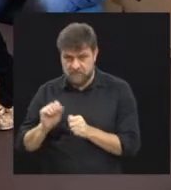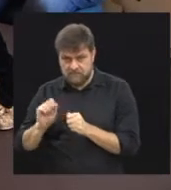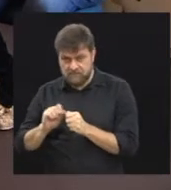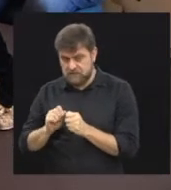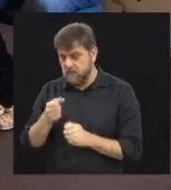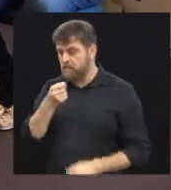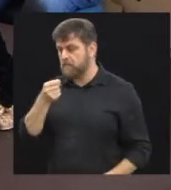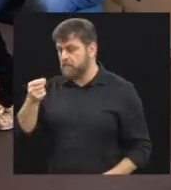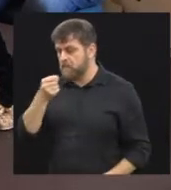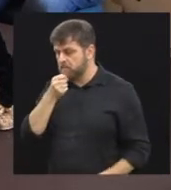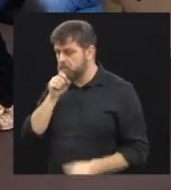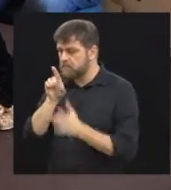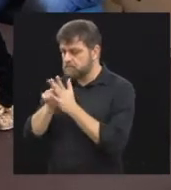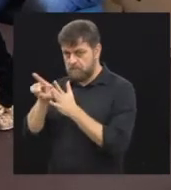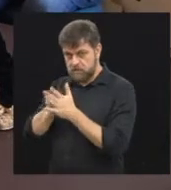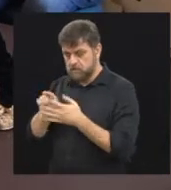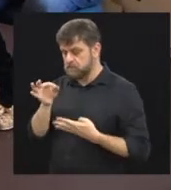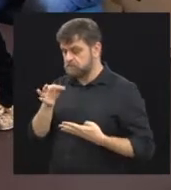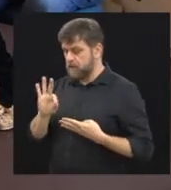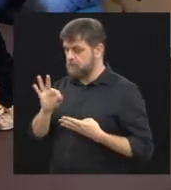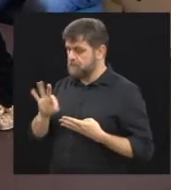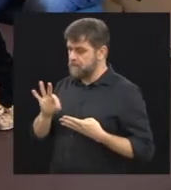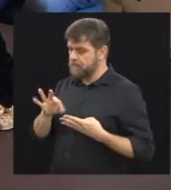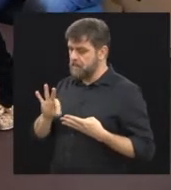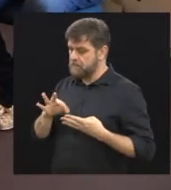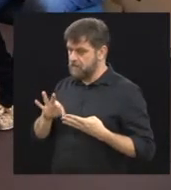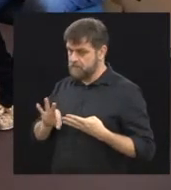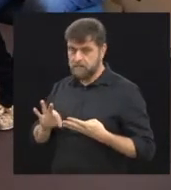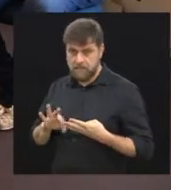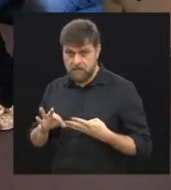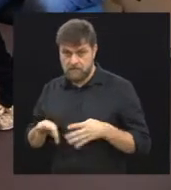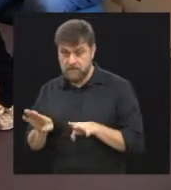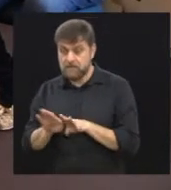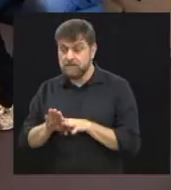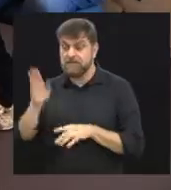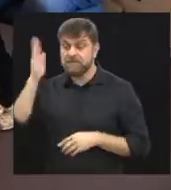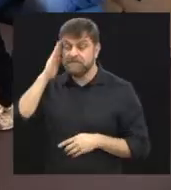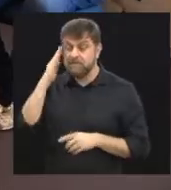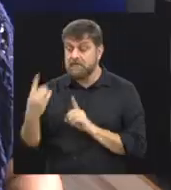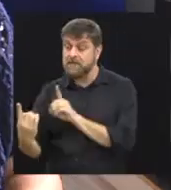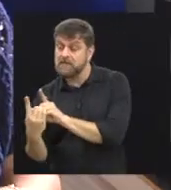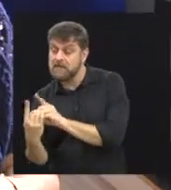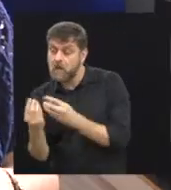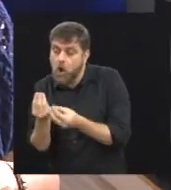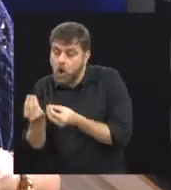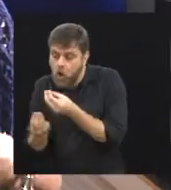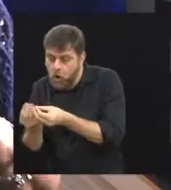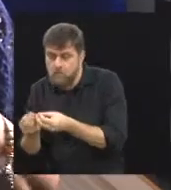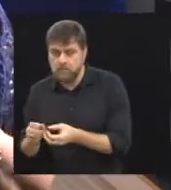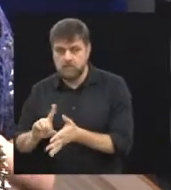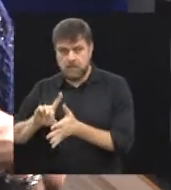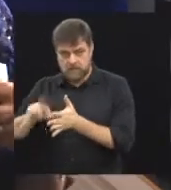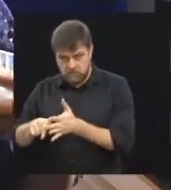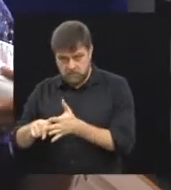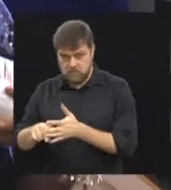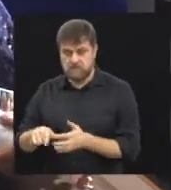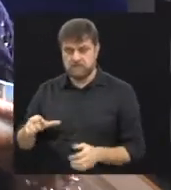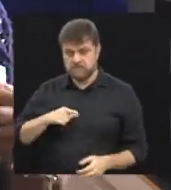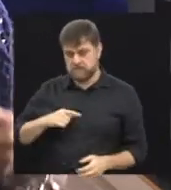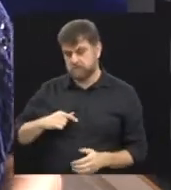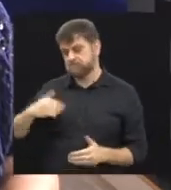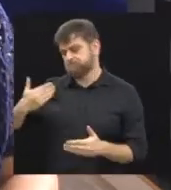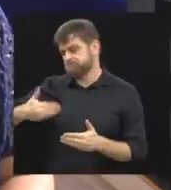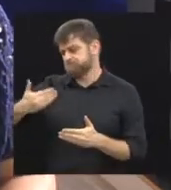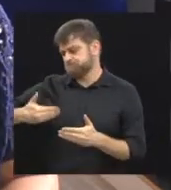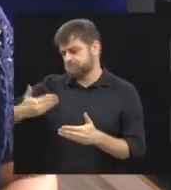essa entrevista com a família e as crianças, até para o atendimento das crianças. Então, mesmo com o decorrer